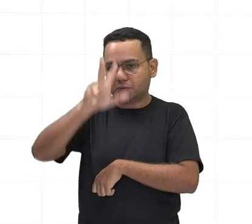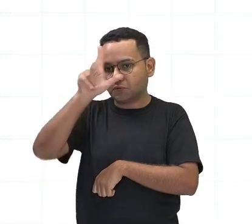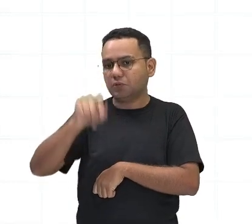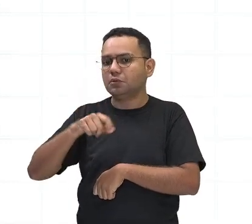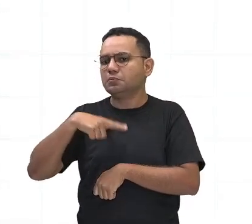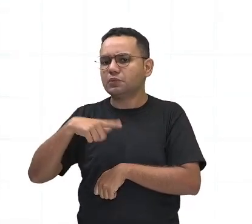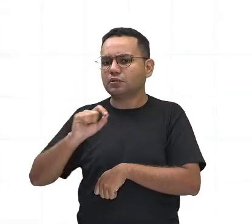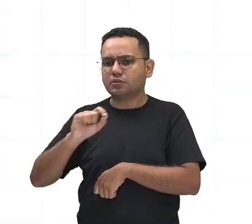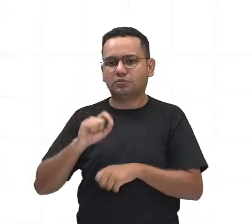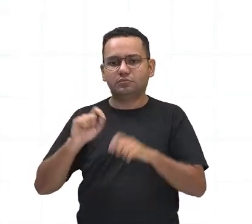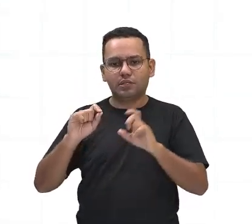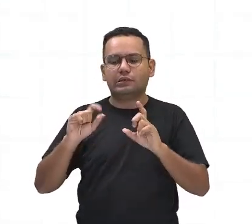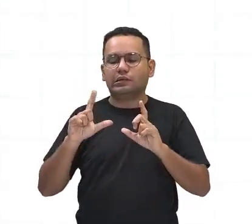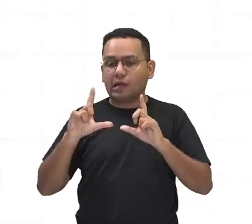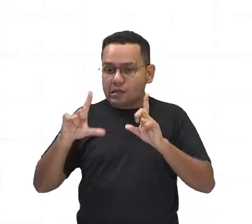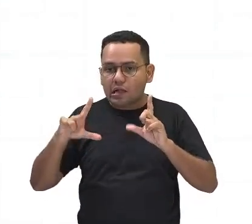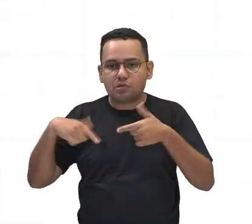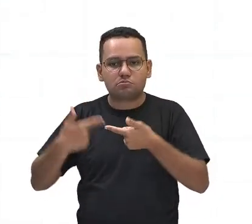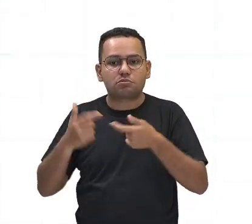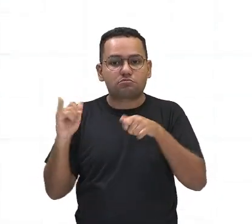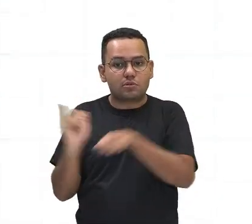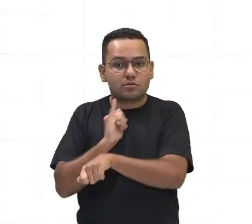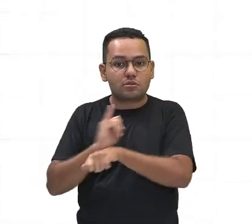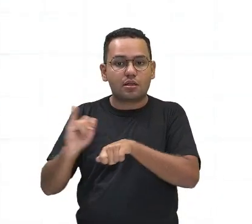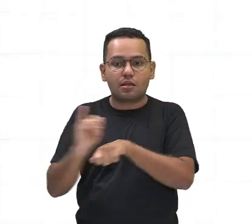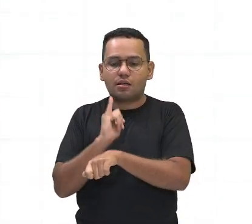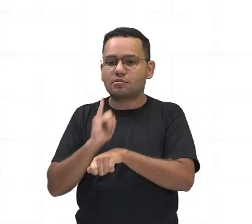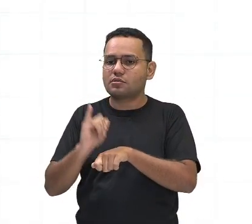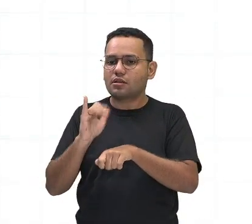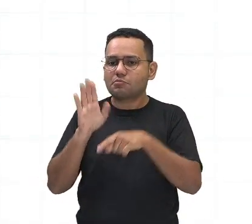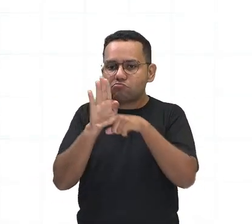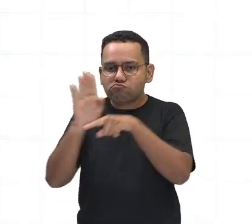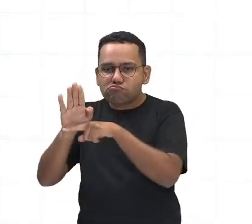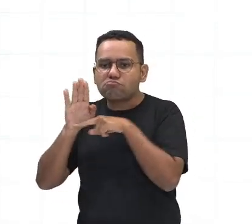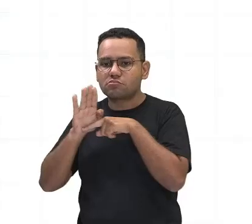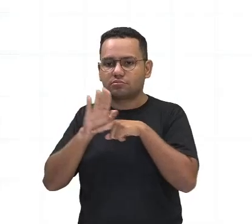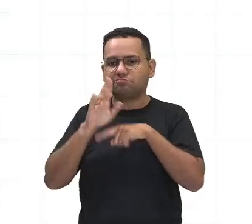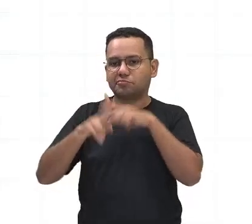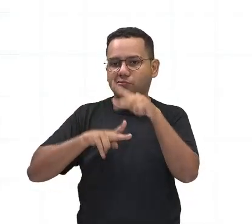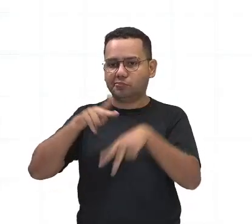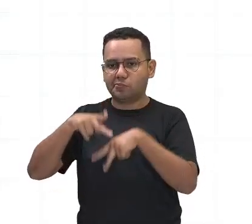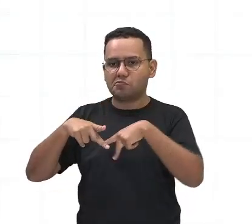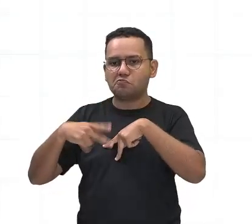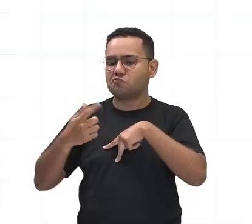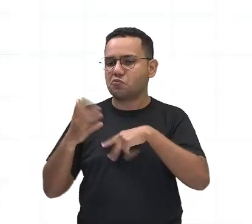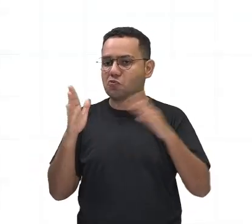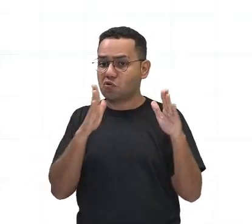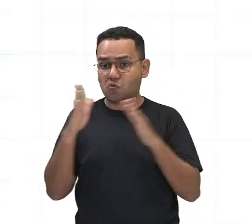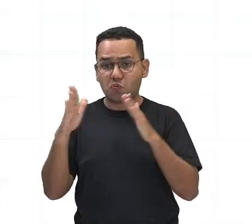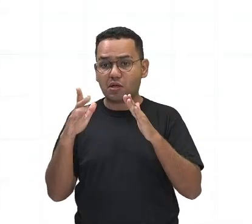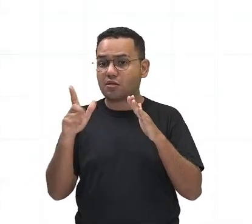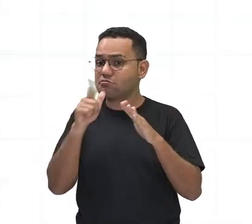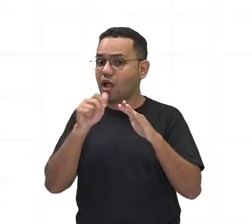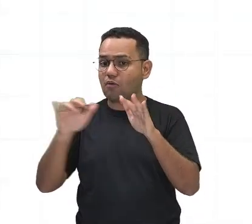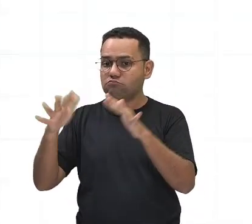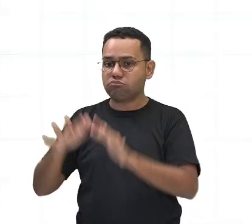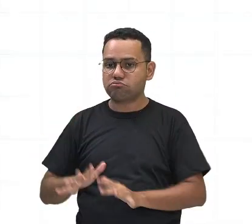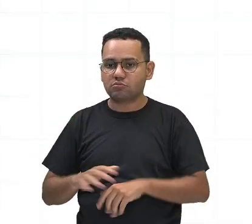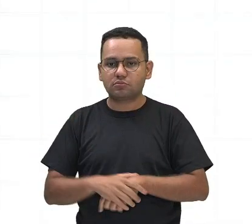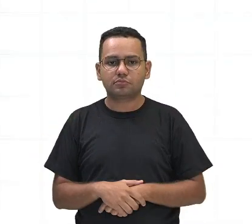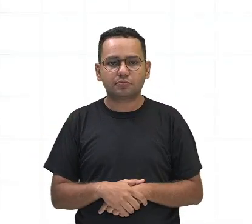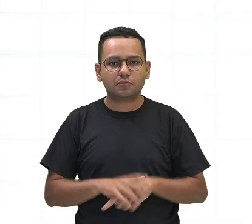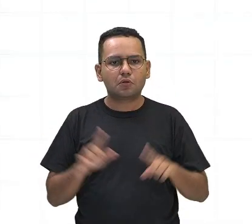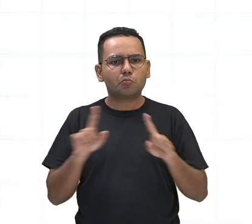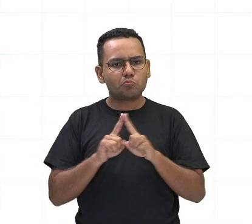essa estiagem, tá? Então, a gente tem aqui toda a matéria, né? Na verdade, a gente já começa a ter um pouquinho de